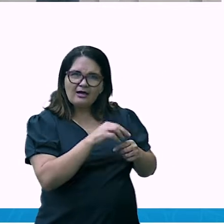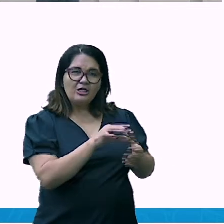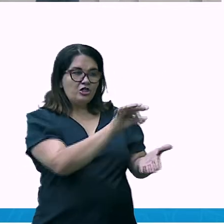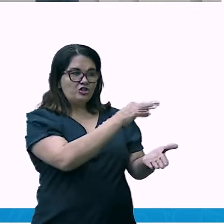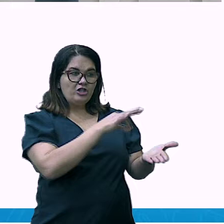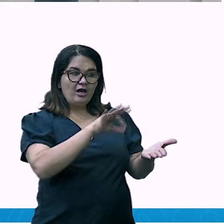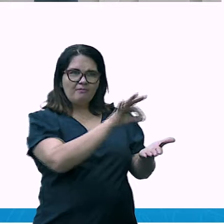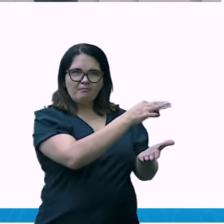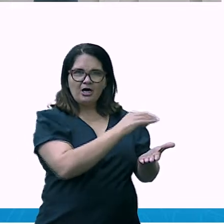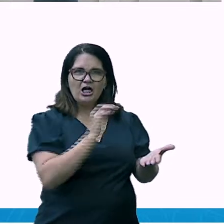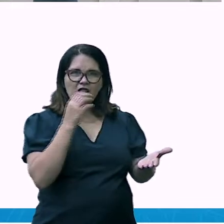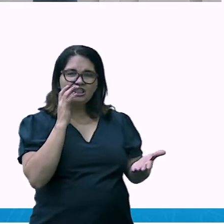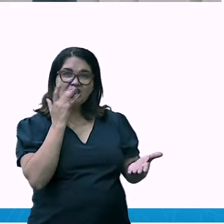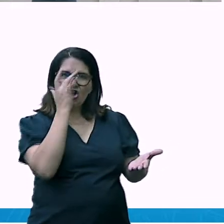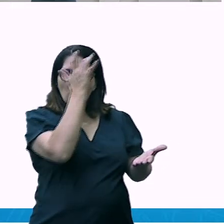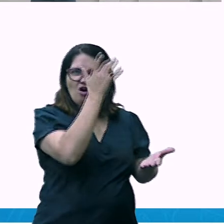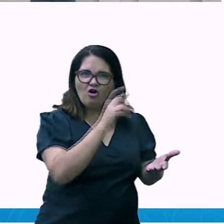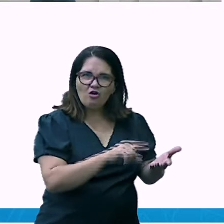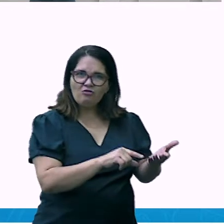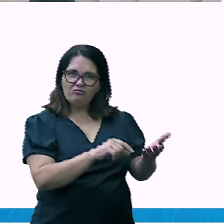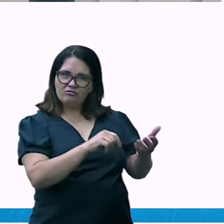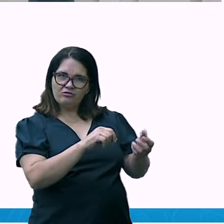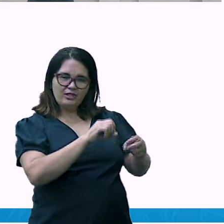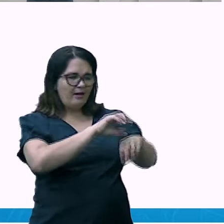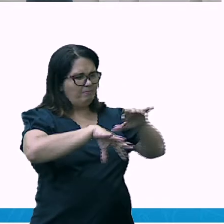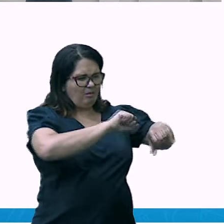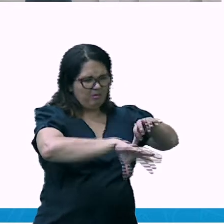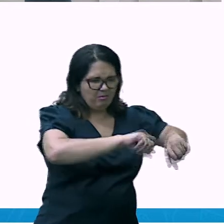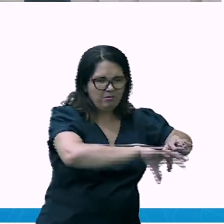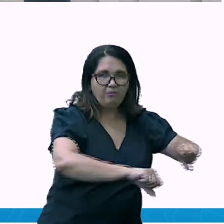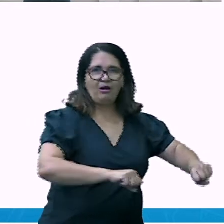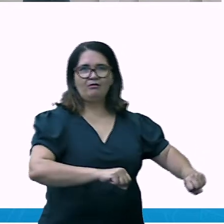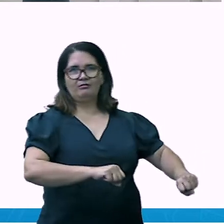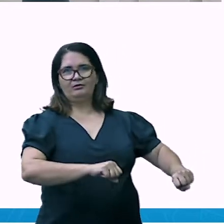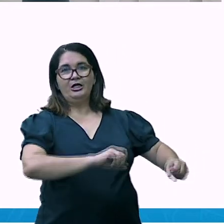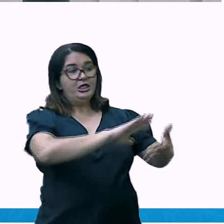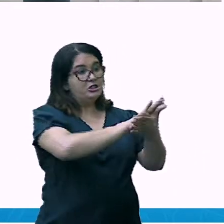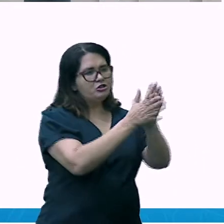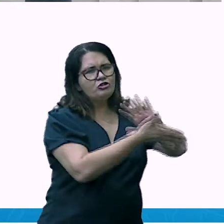da terra, eles tiravam toda a sobreexistência deles.